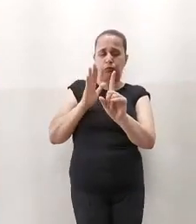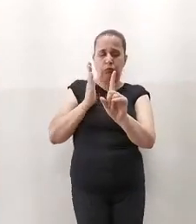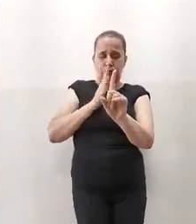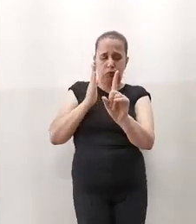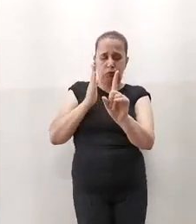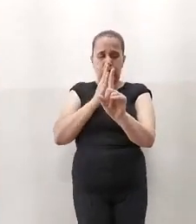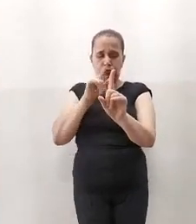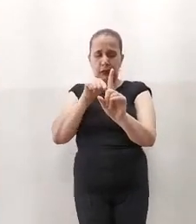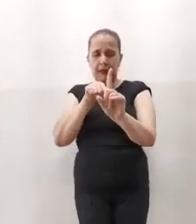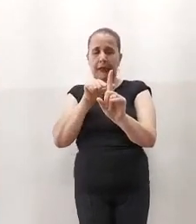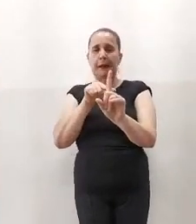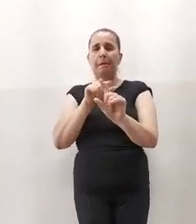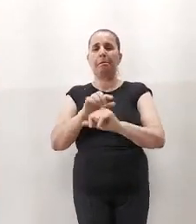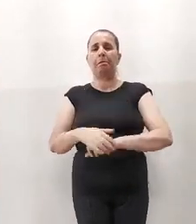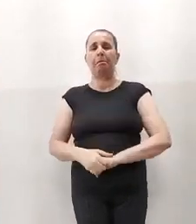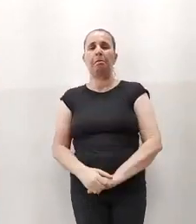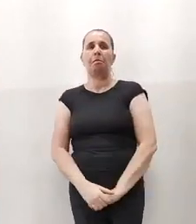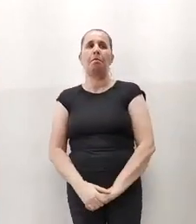Ajuda-nos, ó Deus.